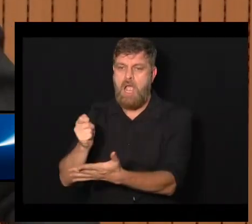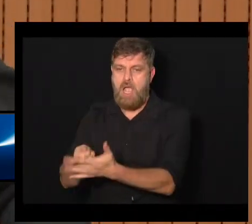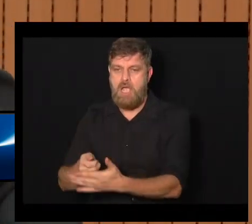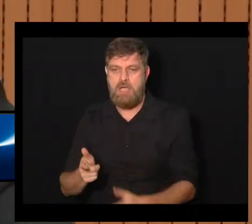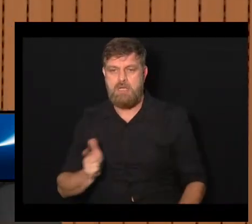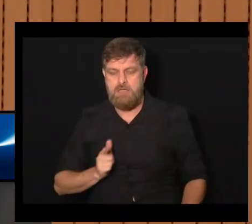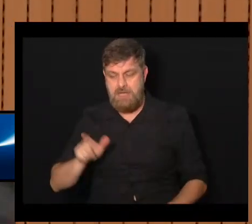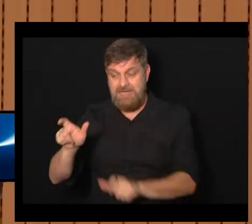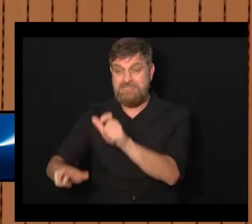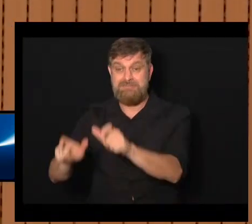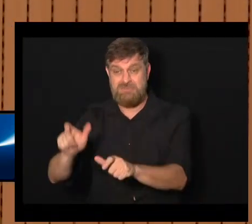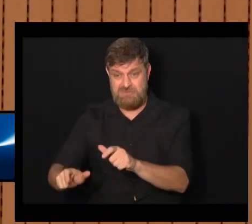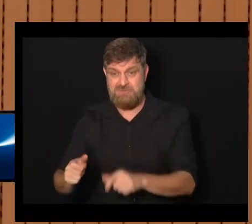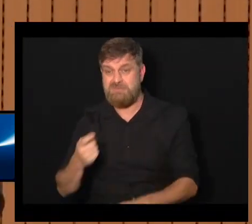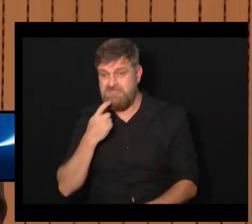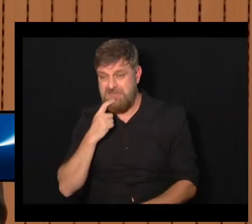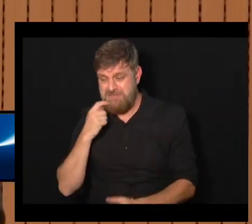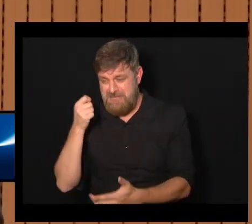da nossa cidade,